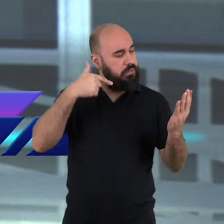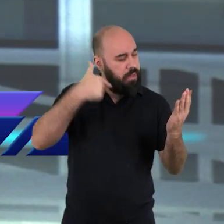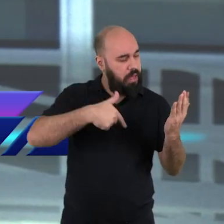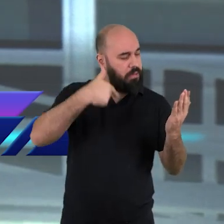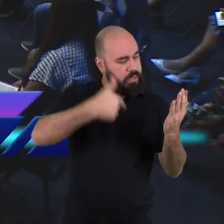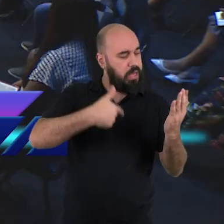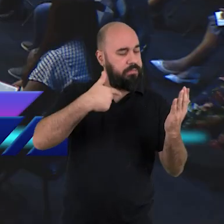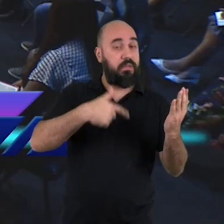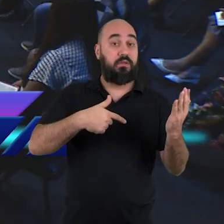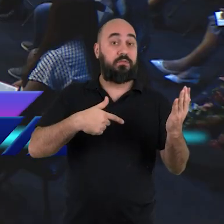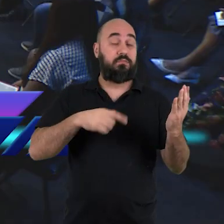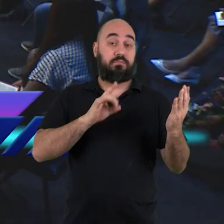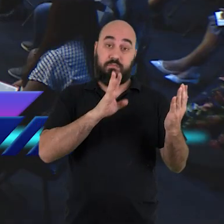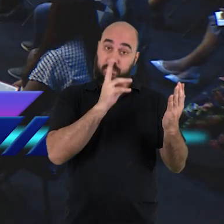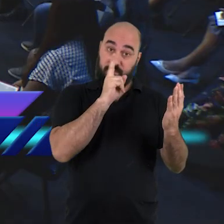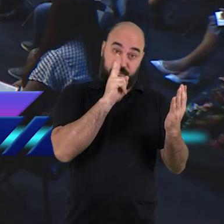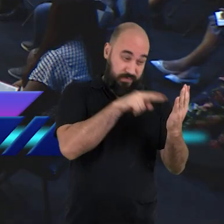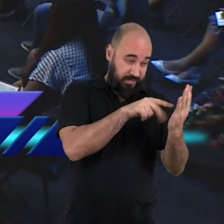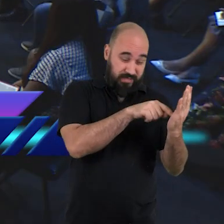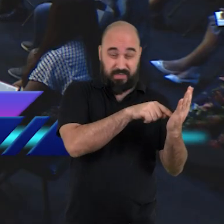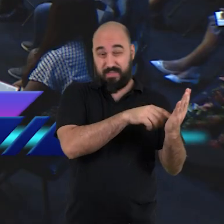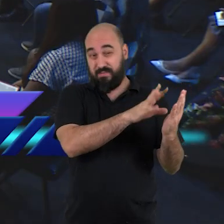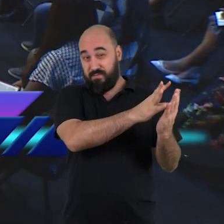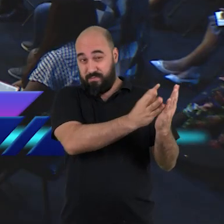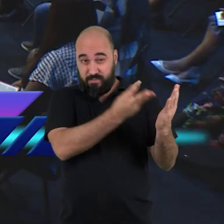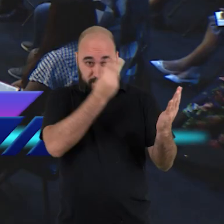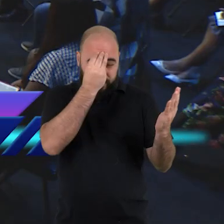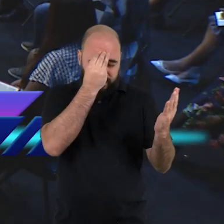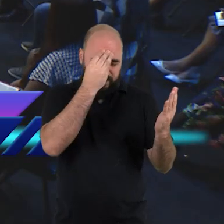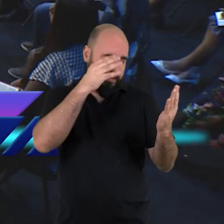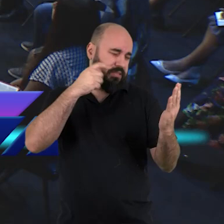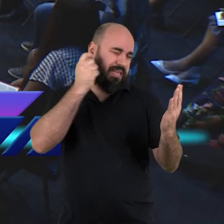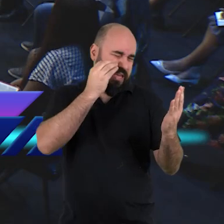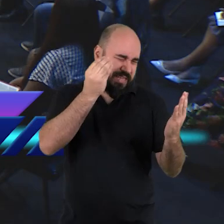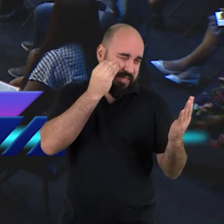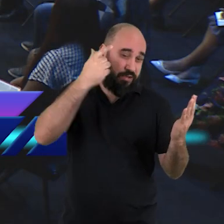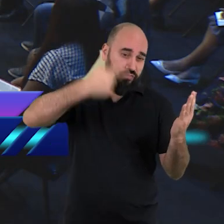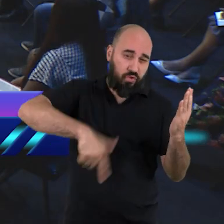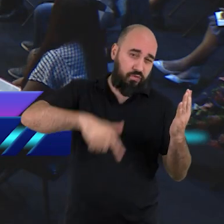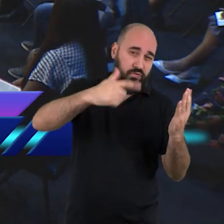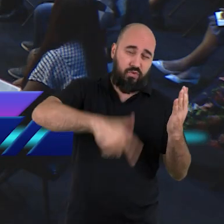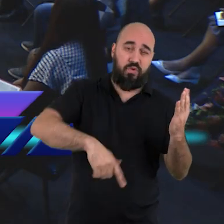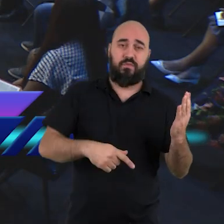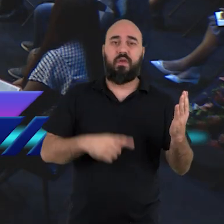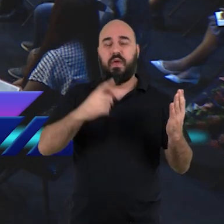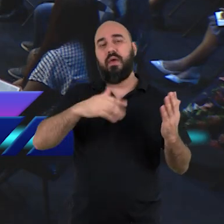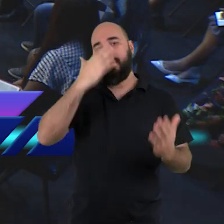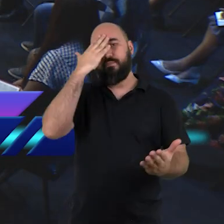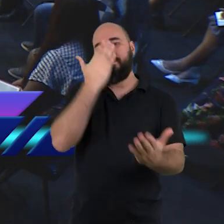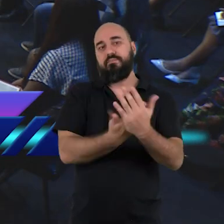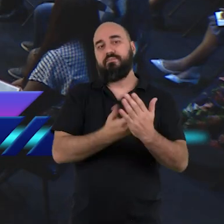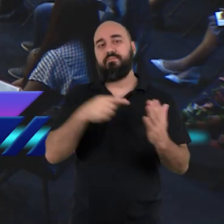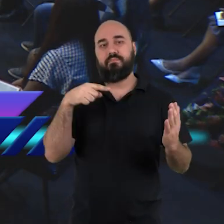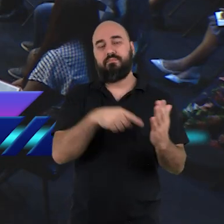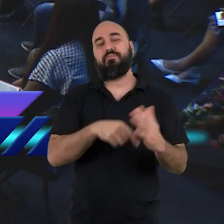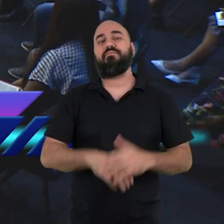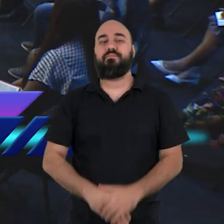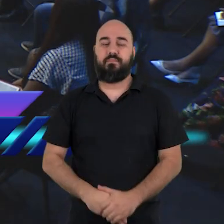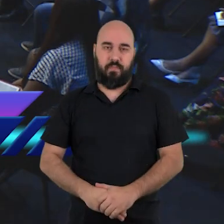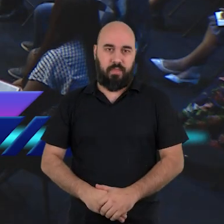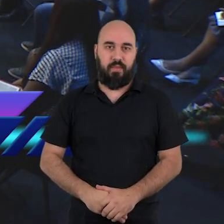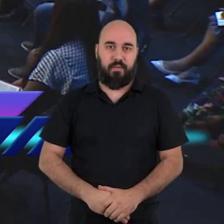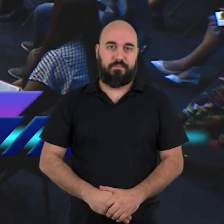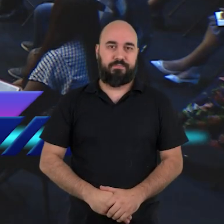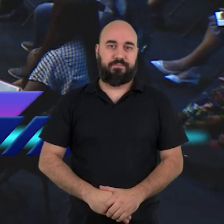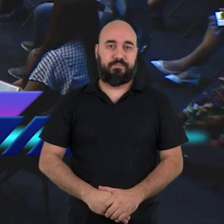dele. Não é apenas, saiba que Deus existe e você vai ser salvo junto à tua casa. Não, é creia,